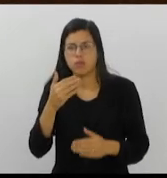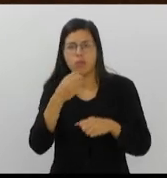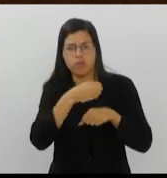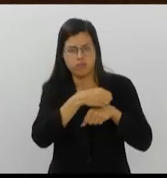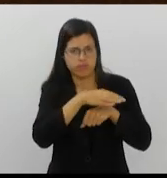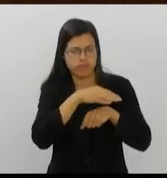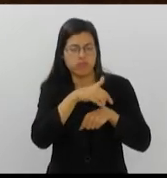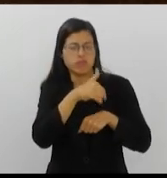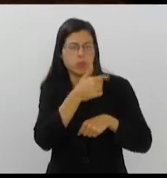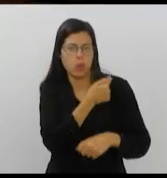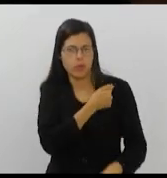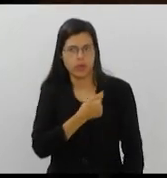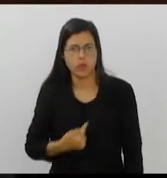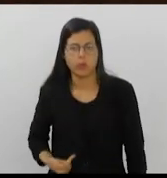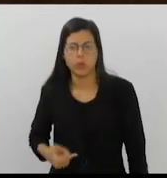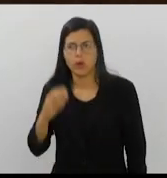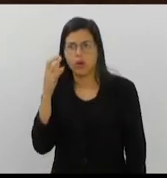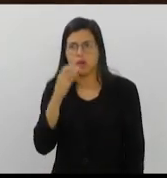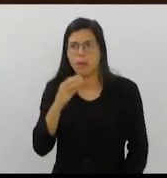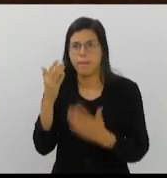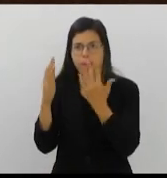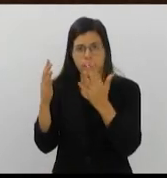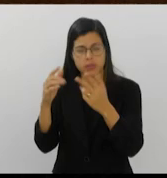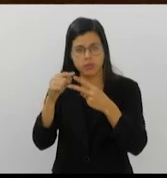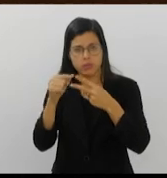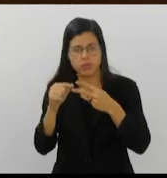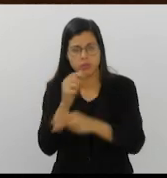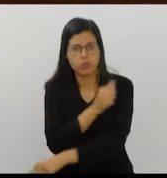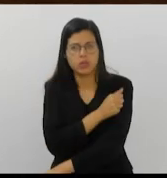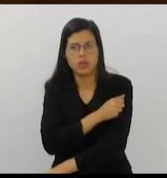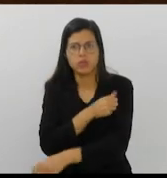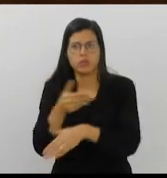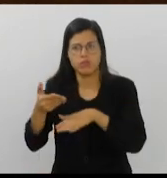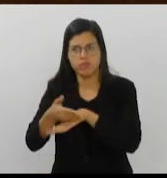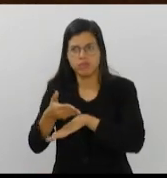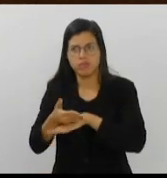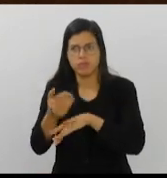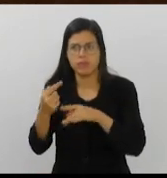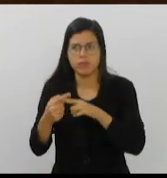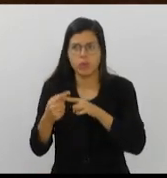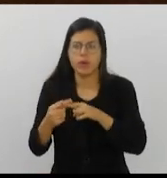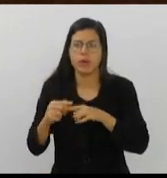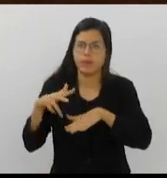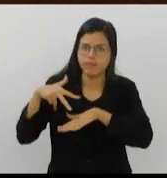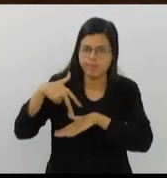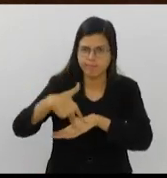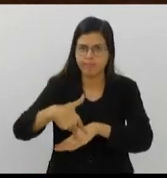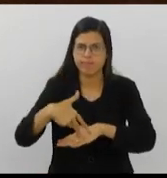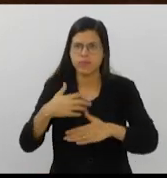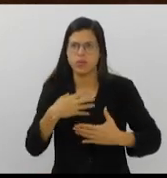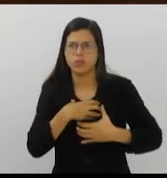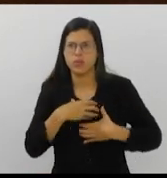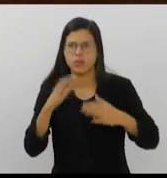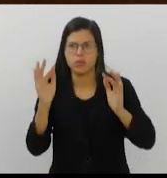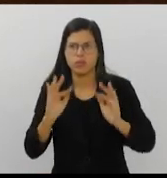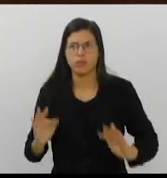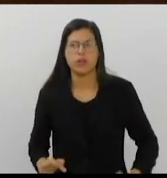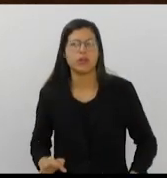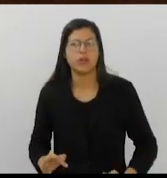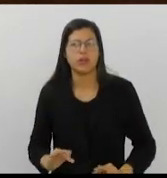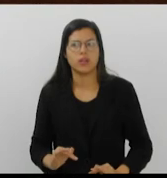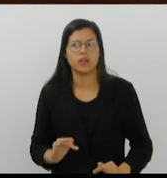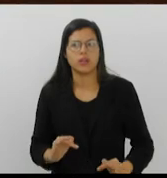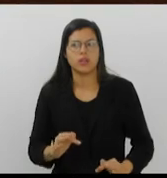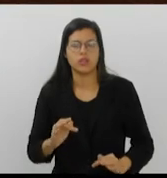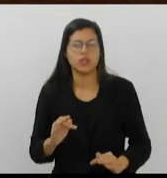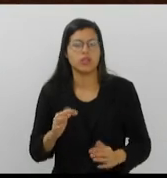agradecer, parabenizar esses dois alunos que vieram aqui, porque botaram a cara, e fico muito feliz em receber essa demanda a fim